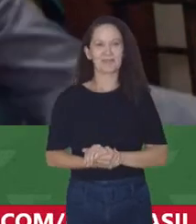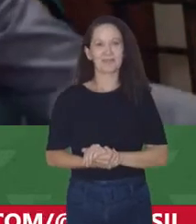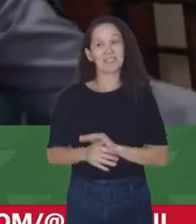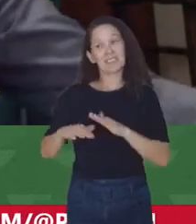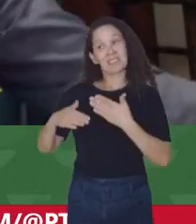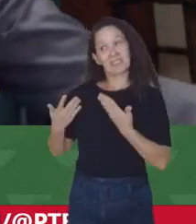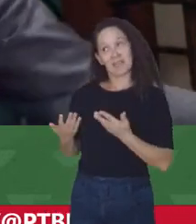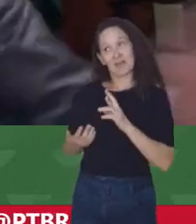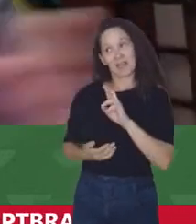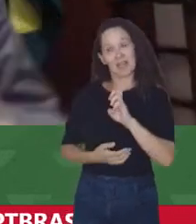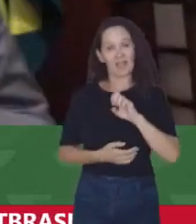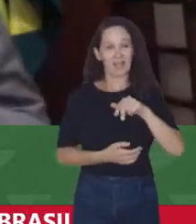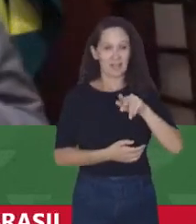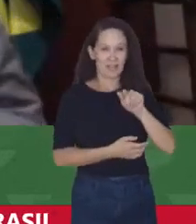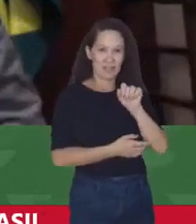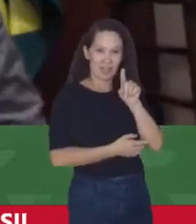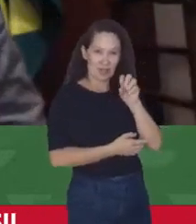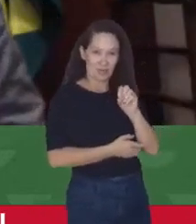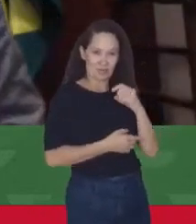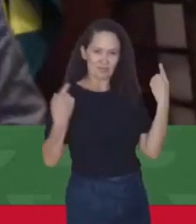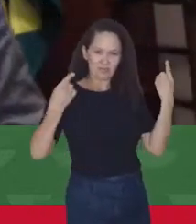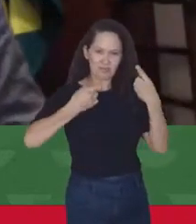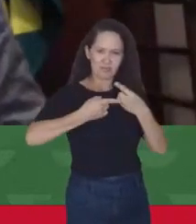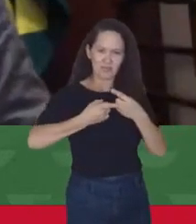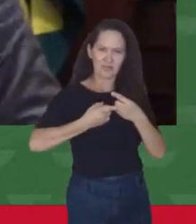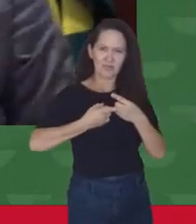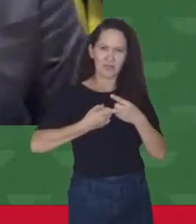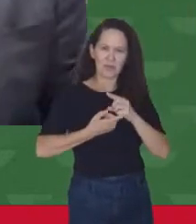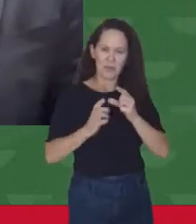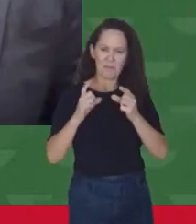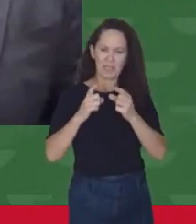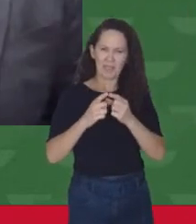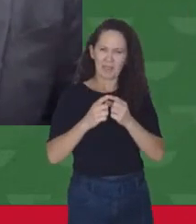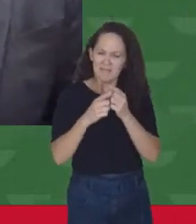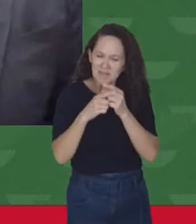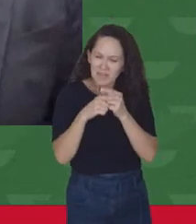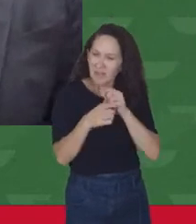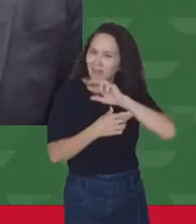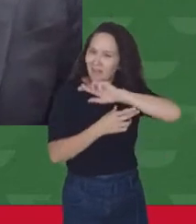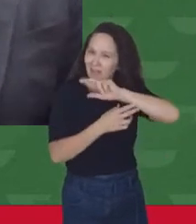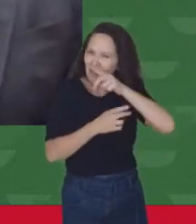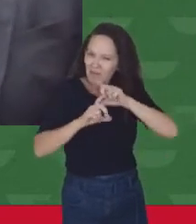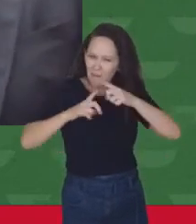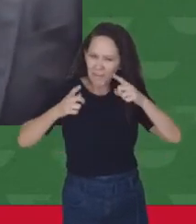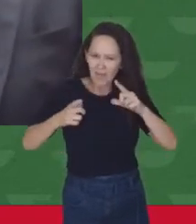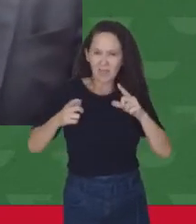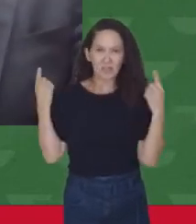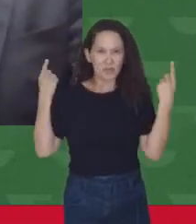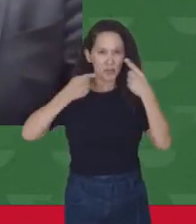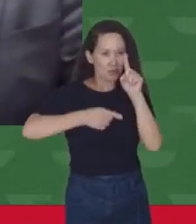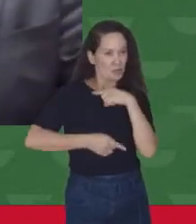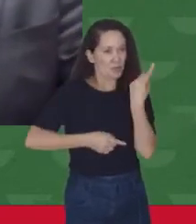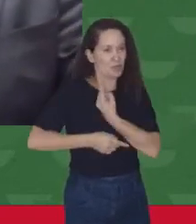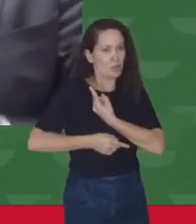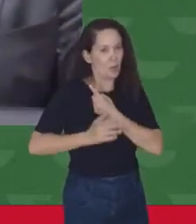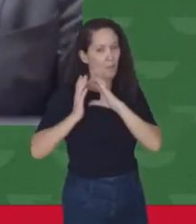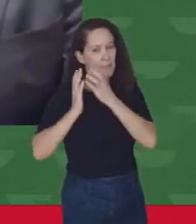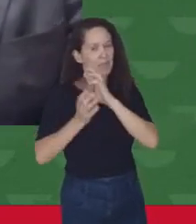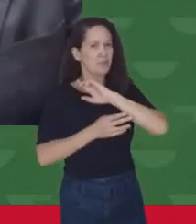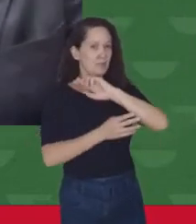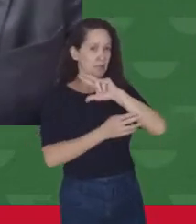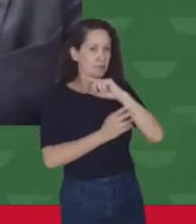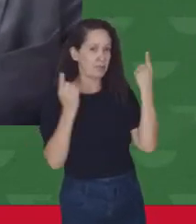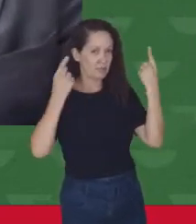Olha, Reginaldo, o nosso desafio, como você mesmo disse, não é pequeno, né? O desafio, eu falo nosso, aqui eu não estou falando do PT, eu estou falando do